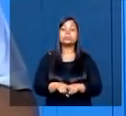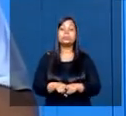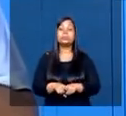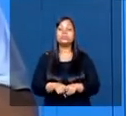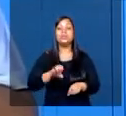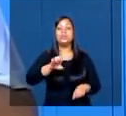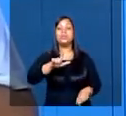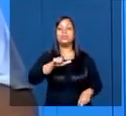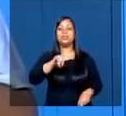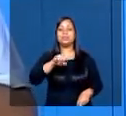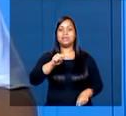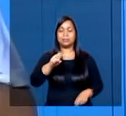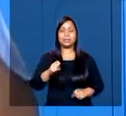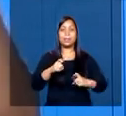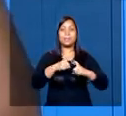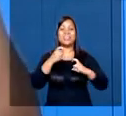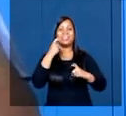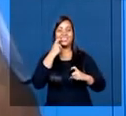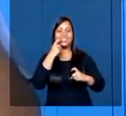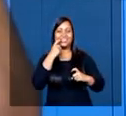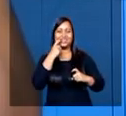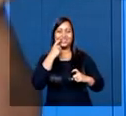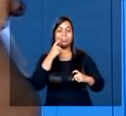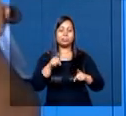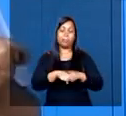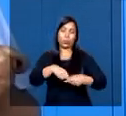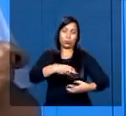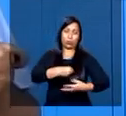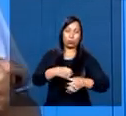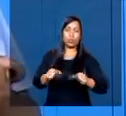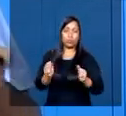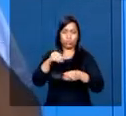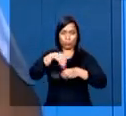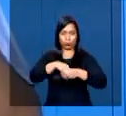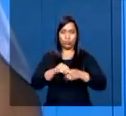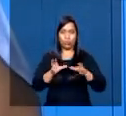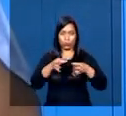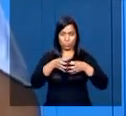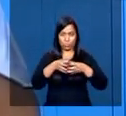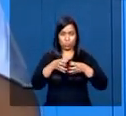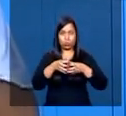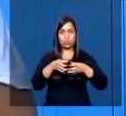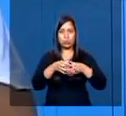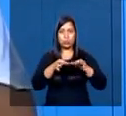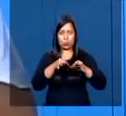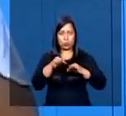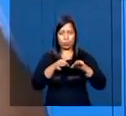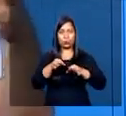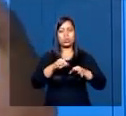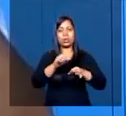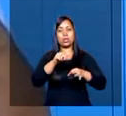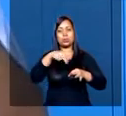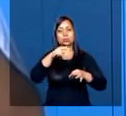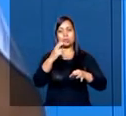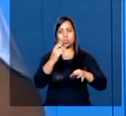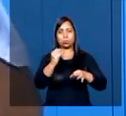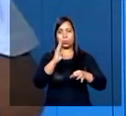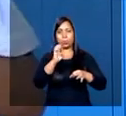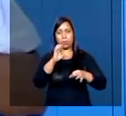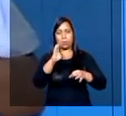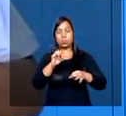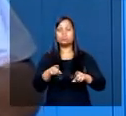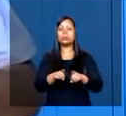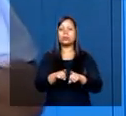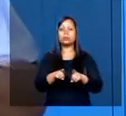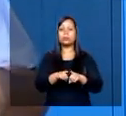A Elisa é odontopediatra, que faz aleitamento materno no nosso projeto também. Então, as três estão lá. A gente tem outras profissionais que